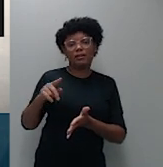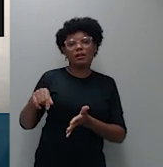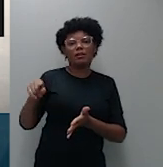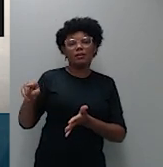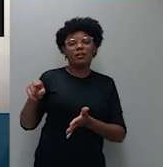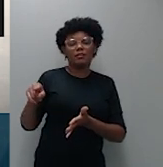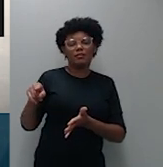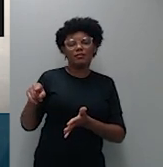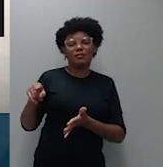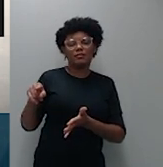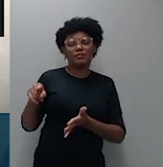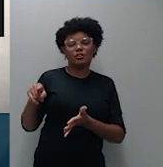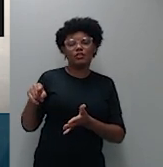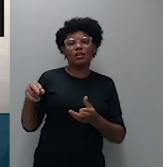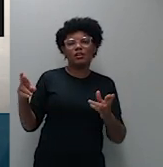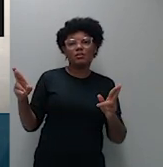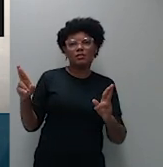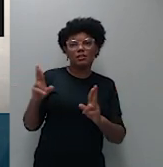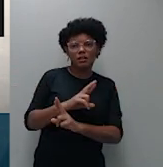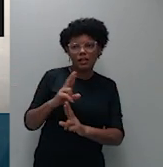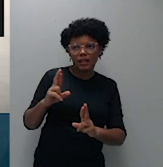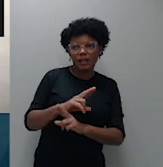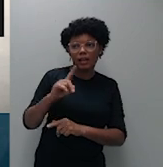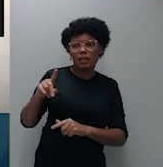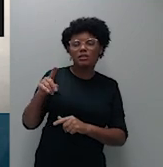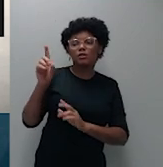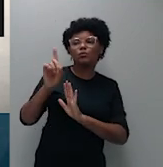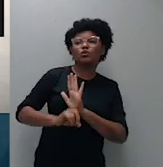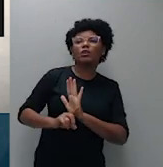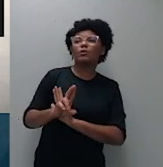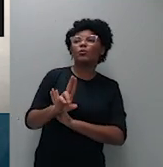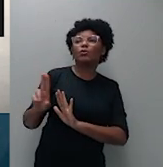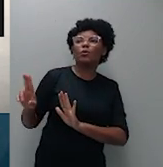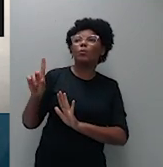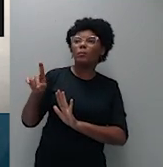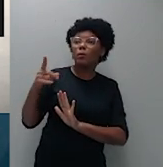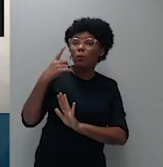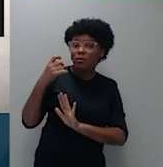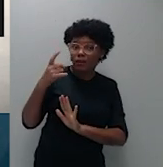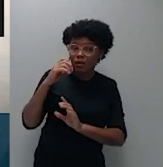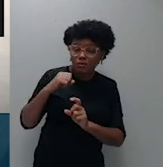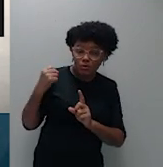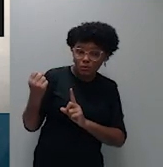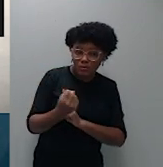associado ao direito ao nome encontra-se o interesse social